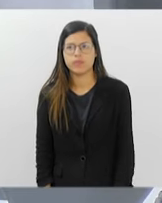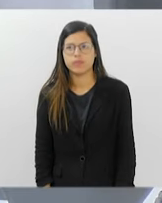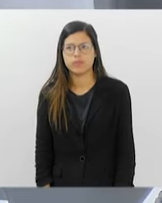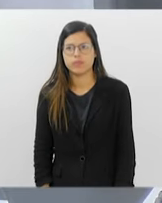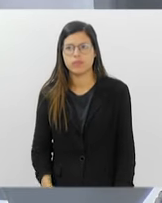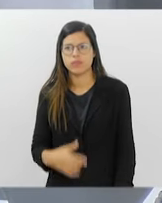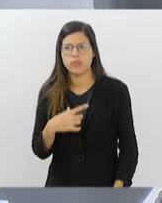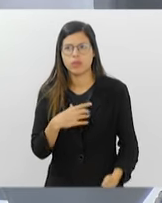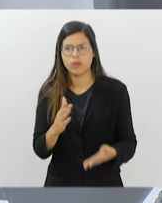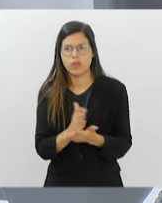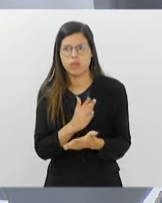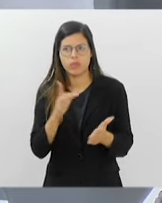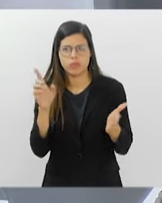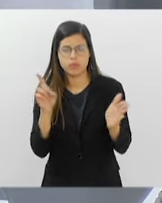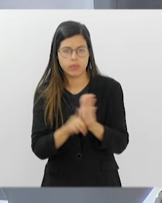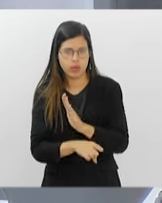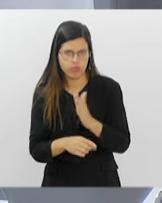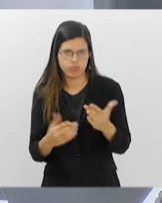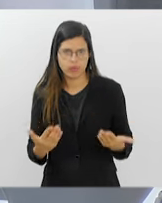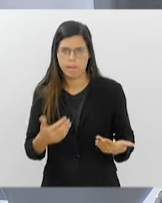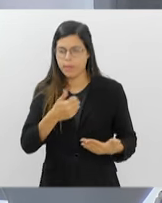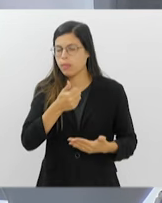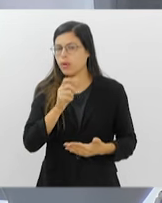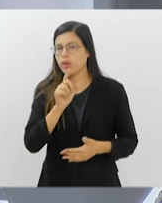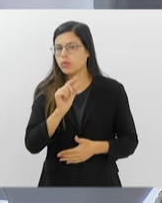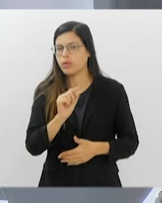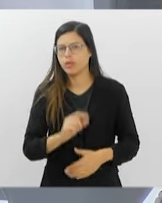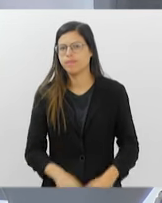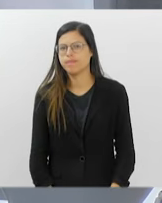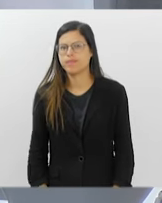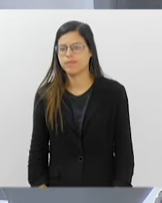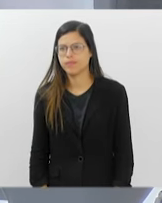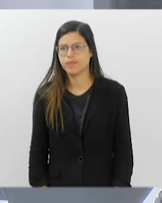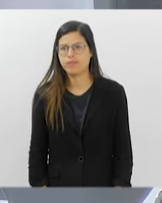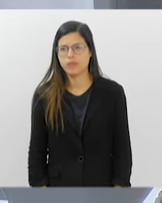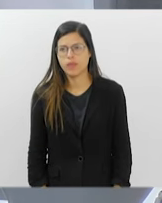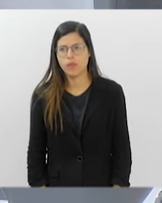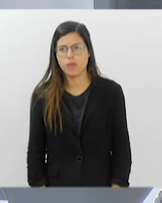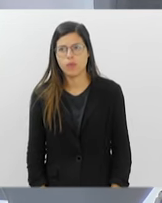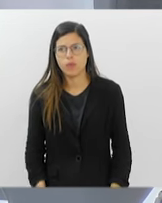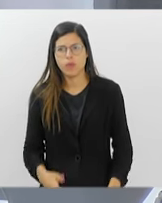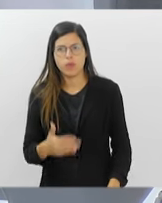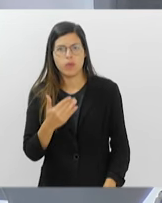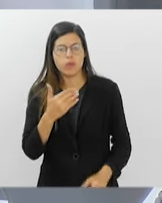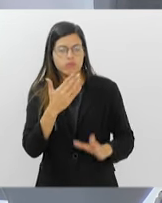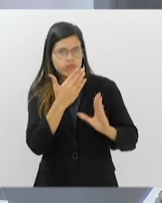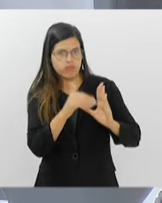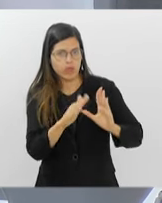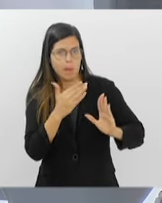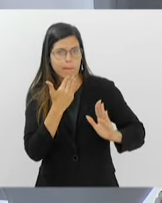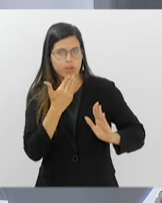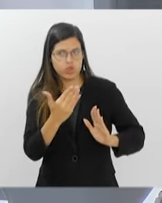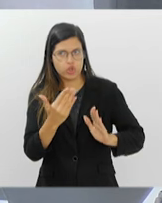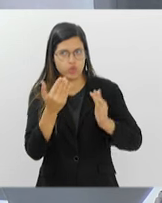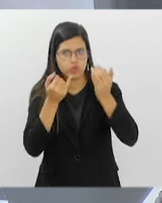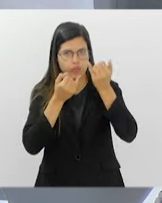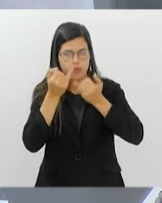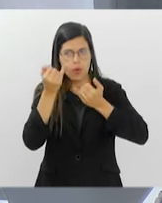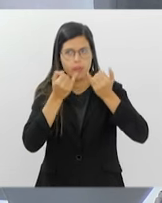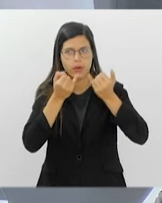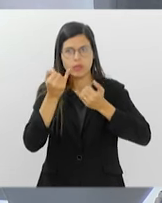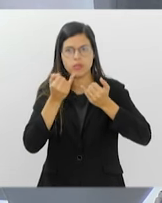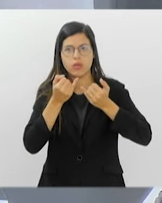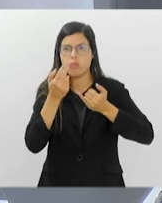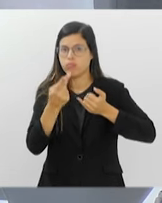perguntas a lhe fazer a primeira delas é a seguinte foi encaminhado um requerimento de informações para o senhor né da nossa